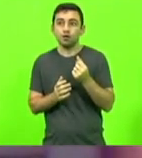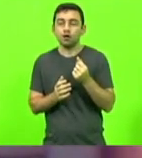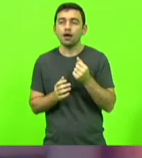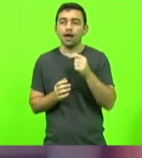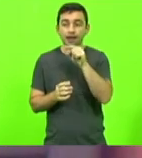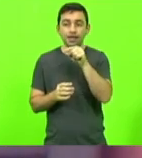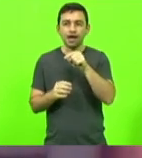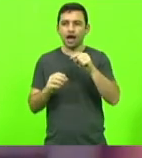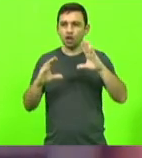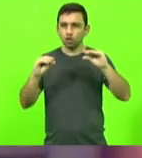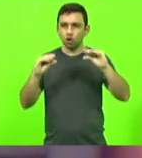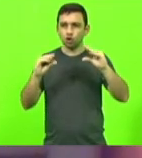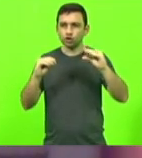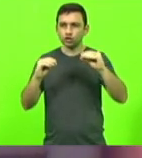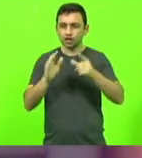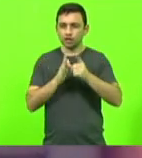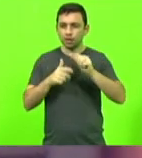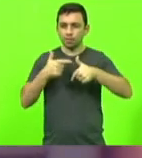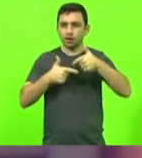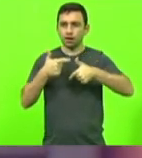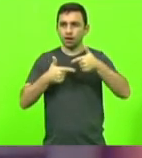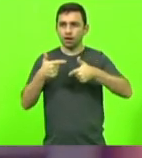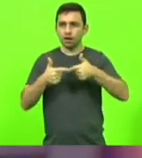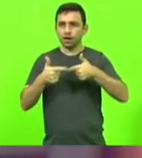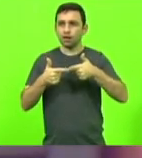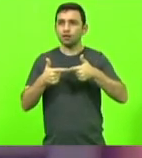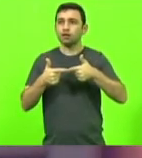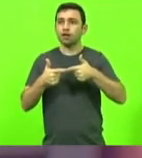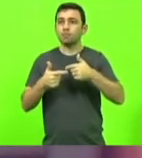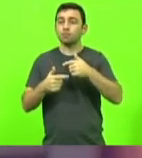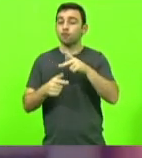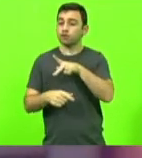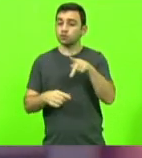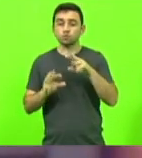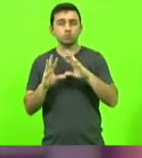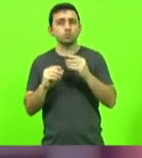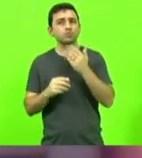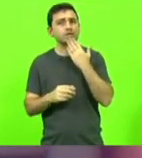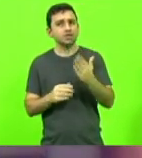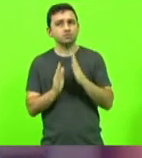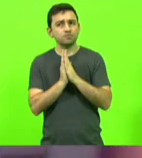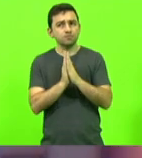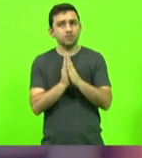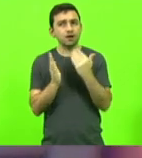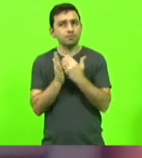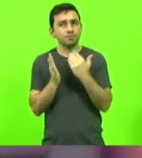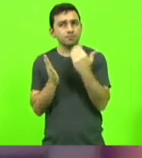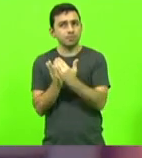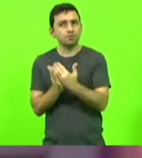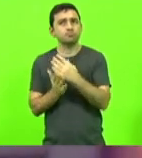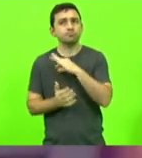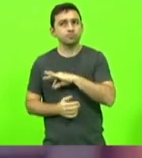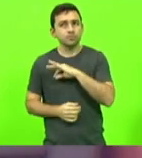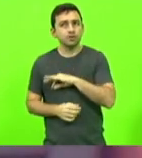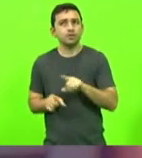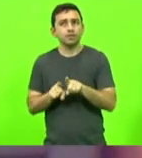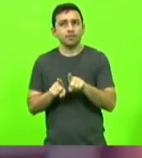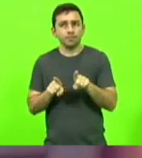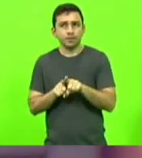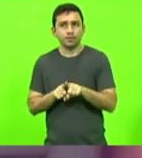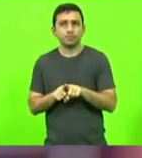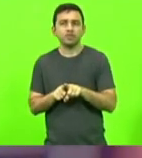pagar adicional noturno. Então, os professores reivindicam adicional noturno, adicional por